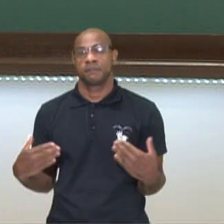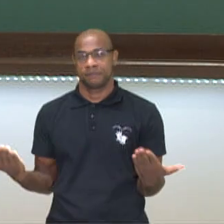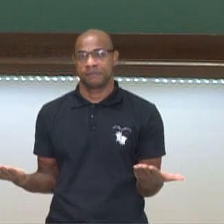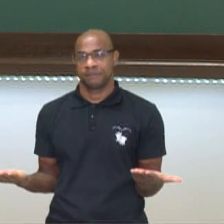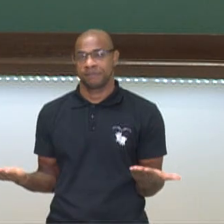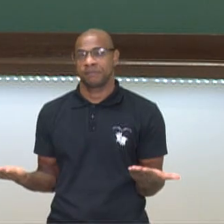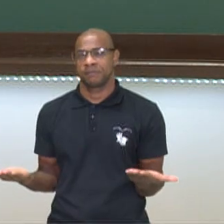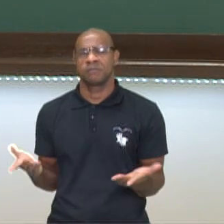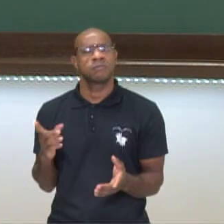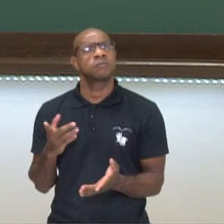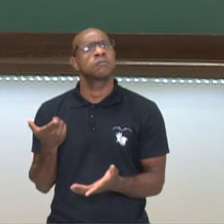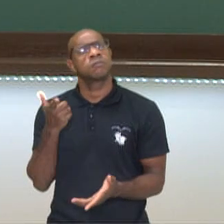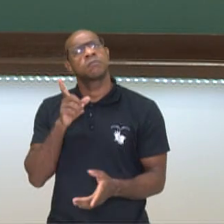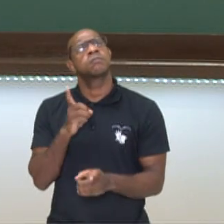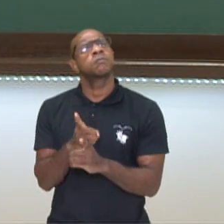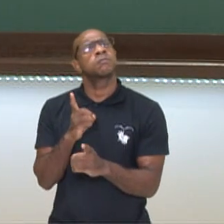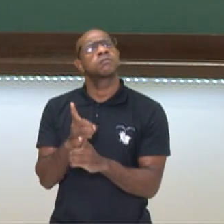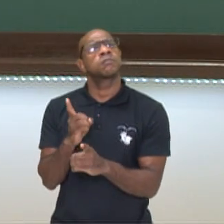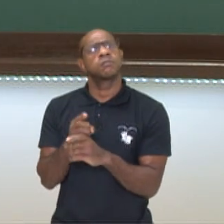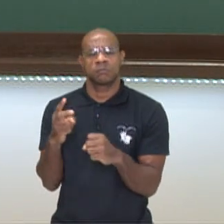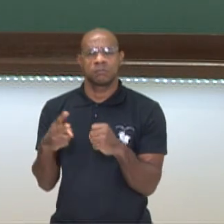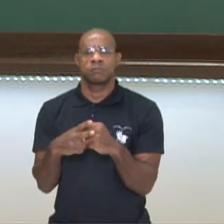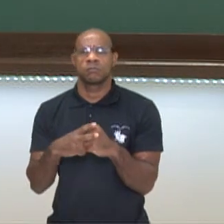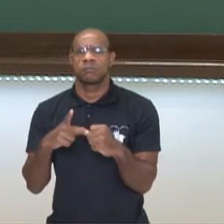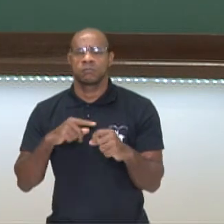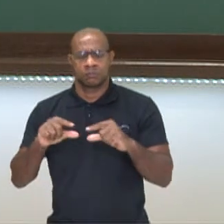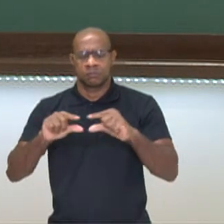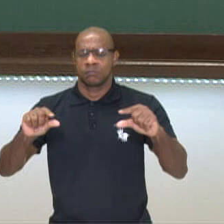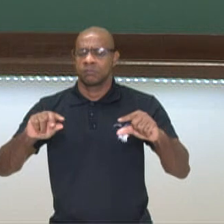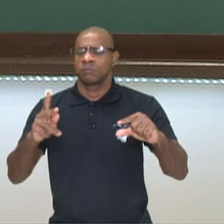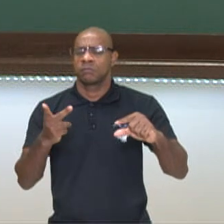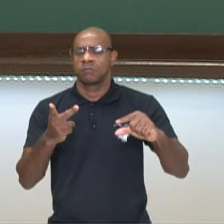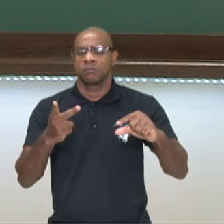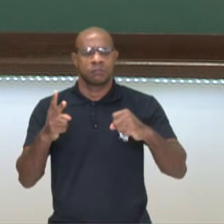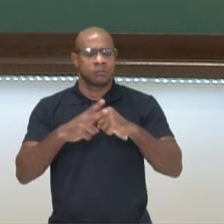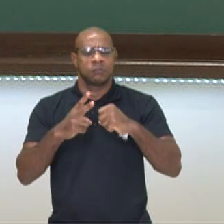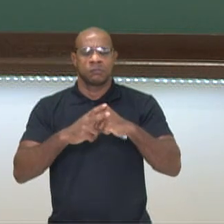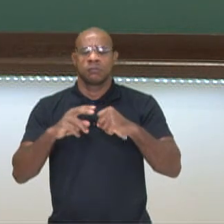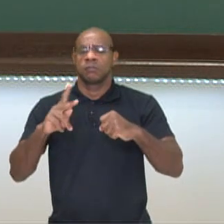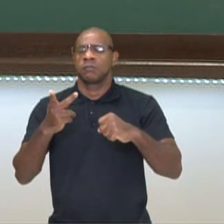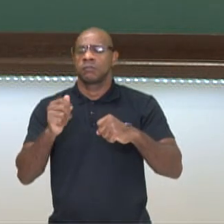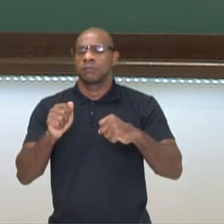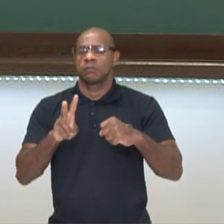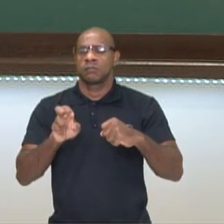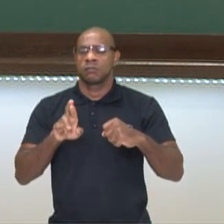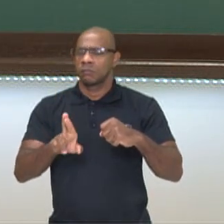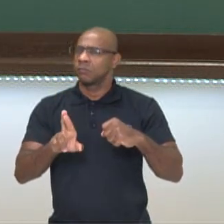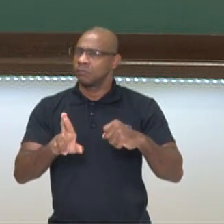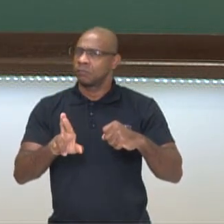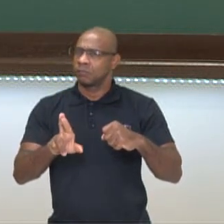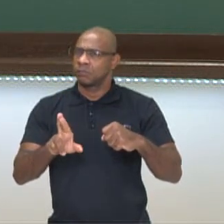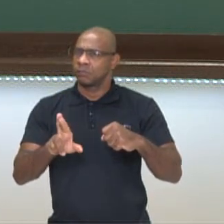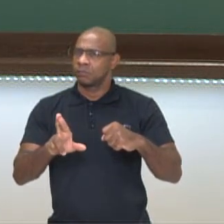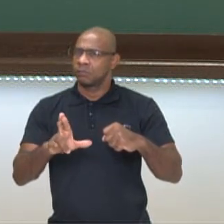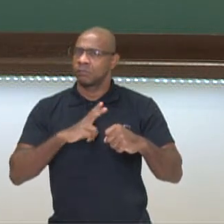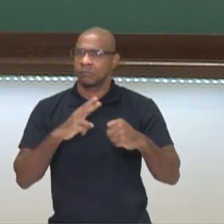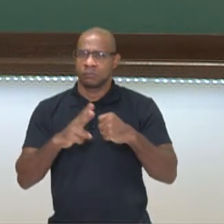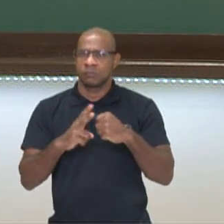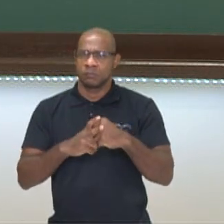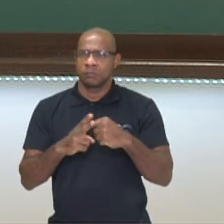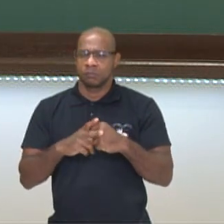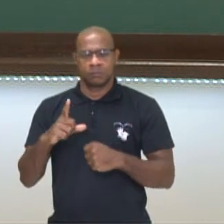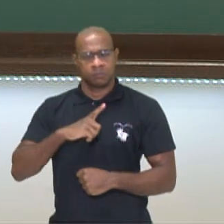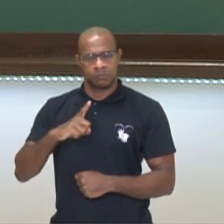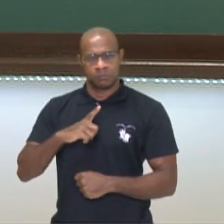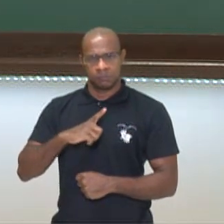Voltamos, conseguiu encontrar qual é o verso que tem o verbo haver no sentido de existir e encontrou também o complemento, o que há, o que existe